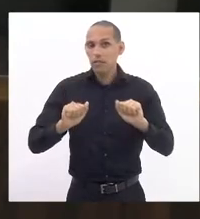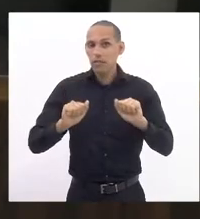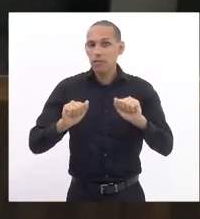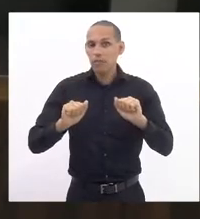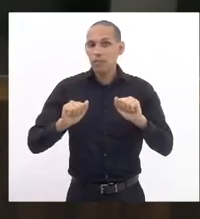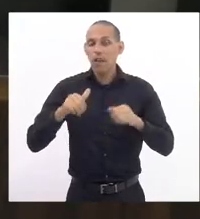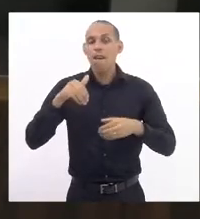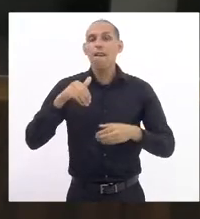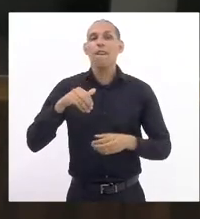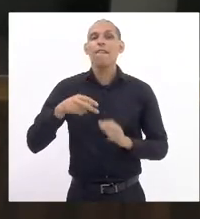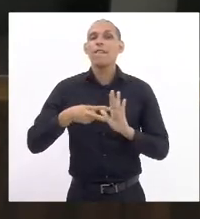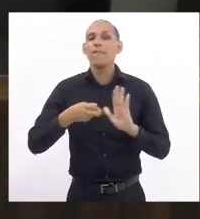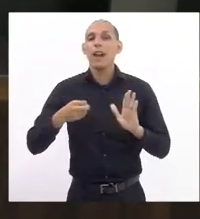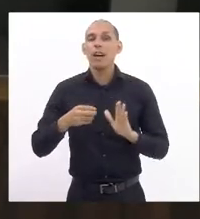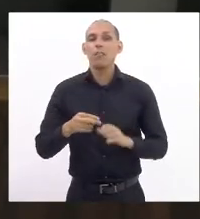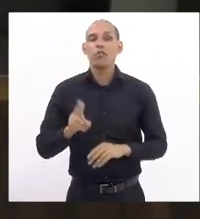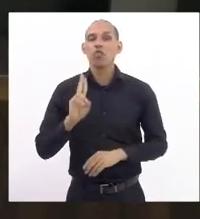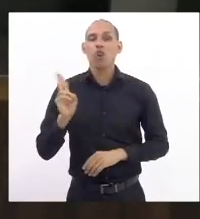veto nominal.